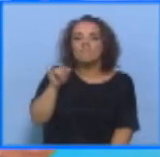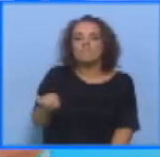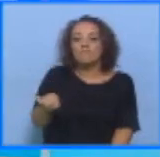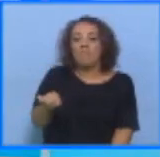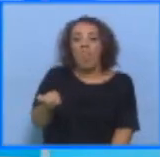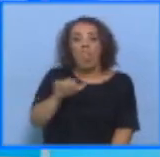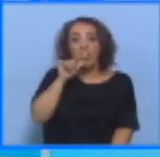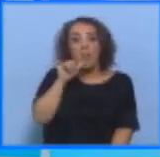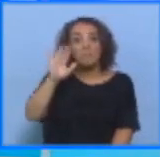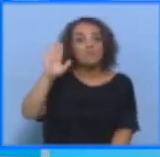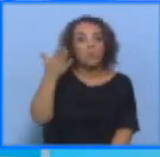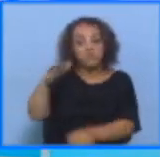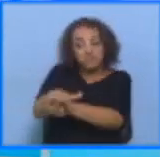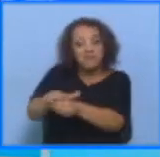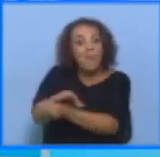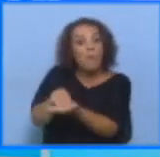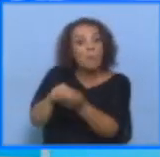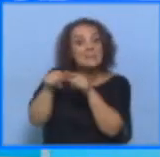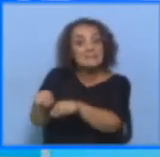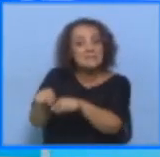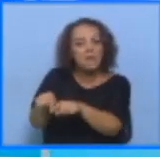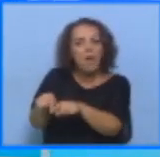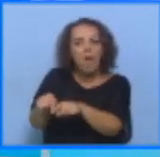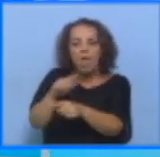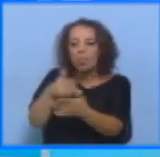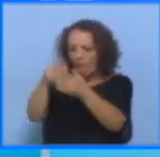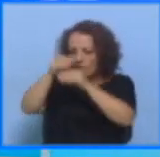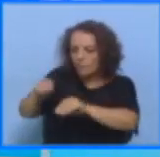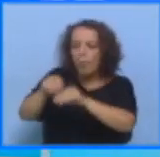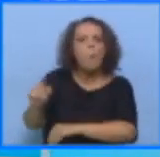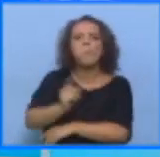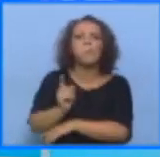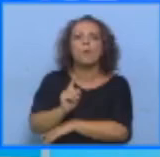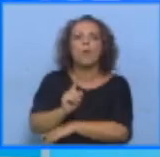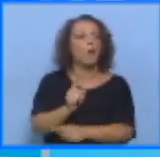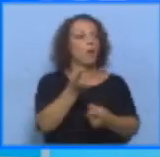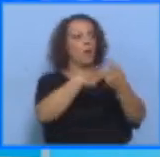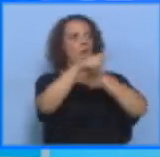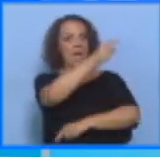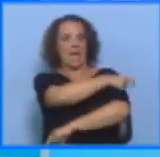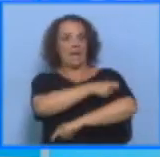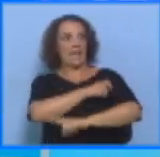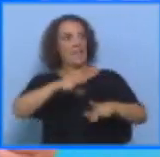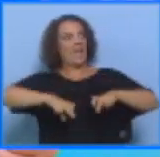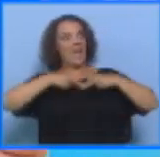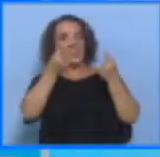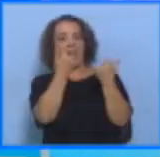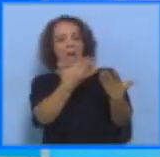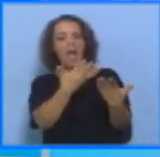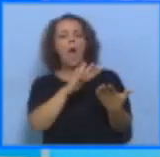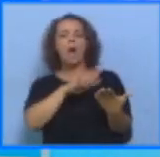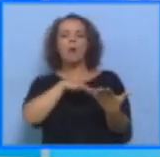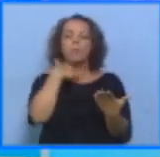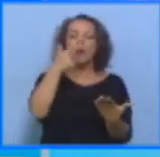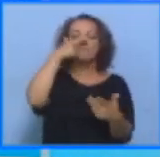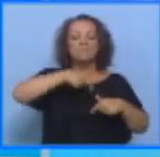entidades mais pobres. E não há capacidade para a sua formação. As entidades mais ricas têm dinheiro, digamos assim, e não têm vocações. Então tem